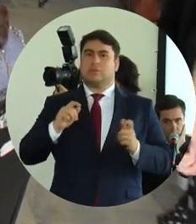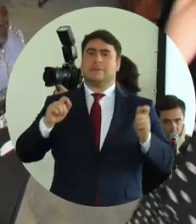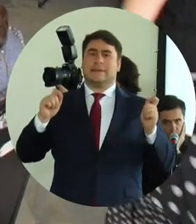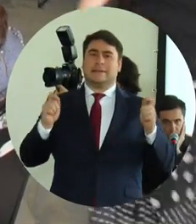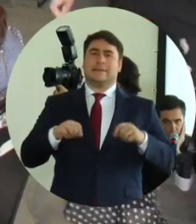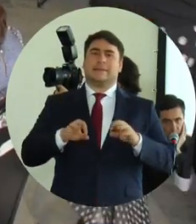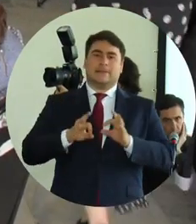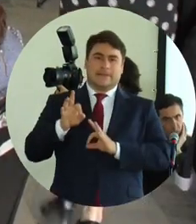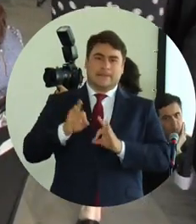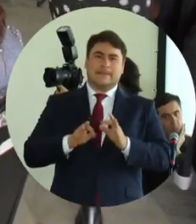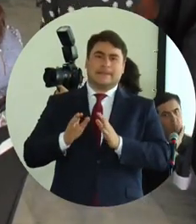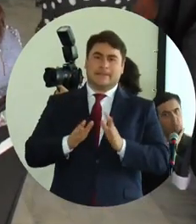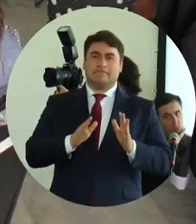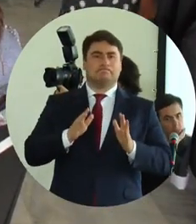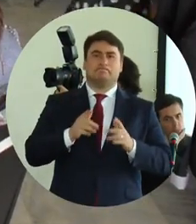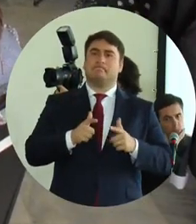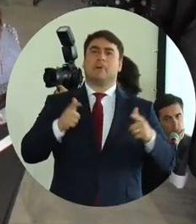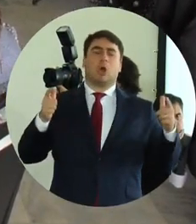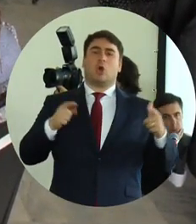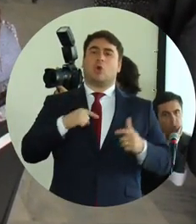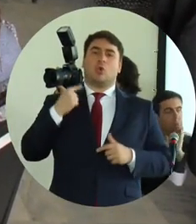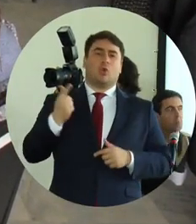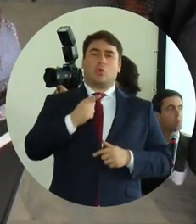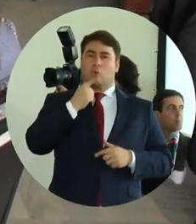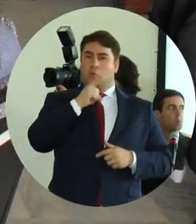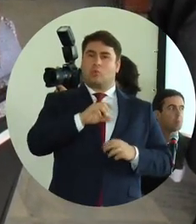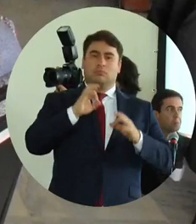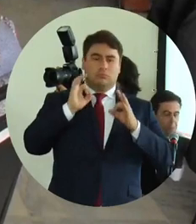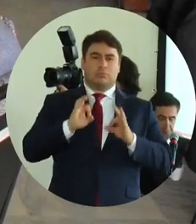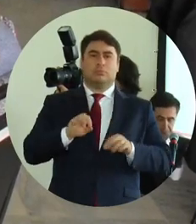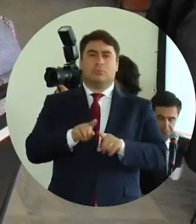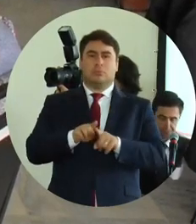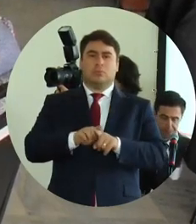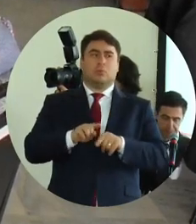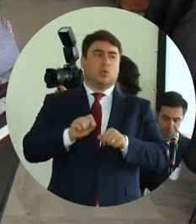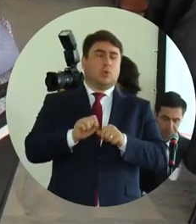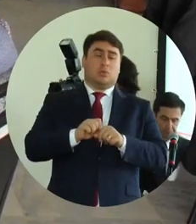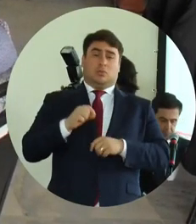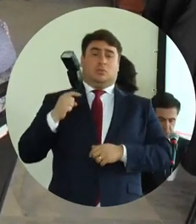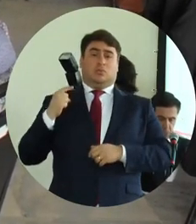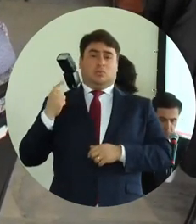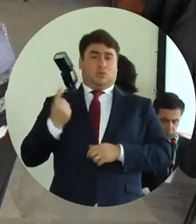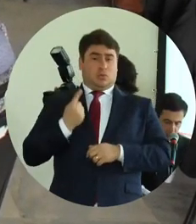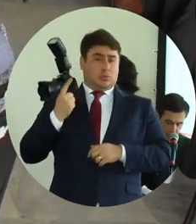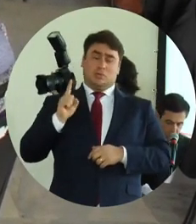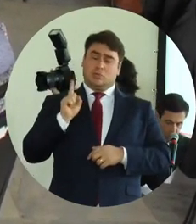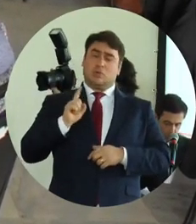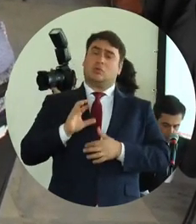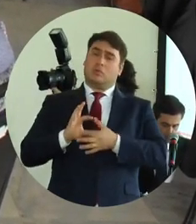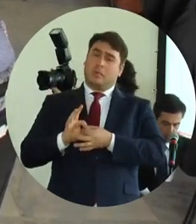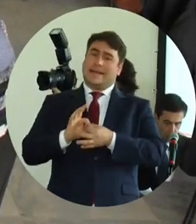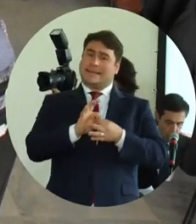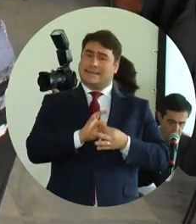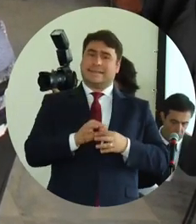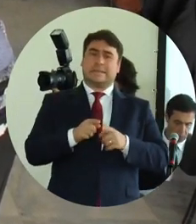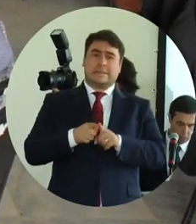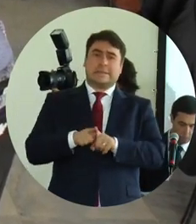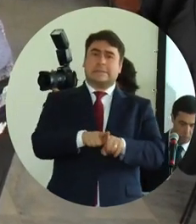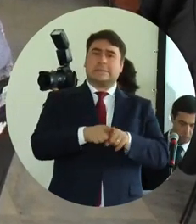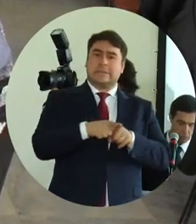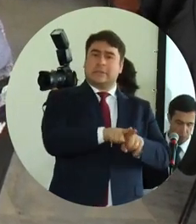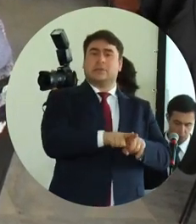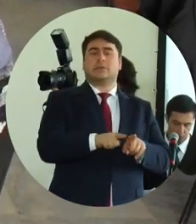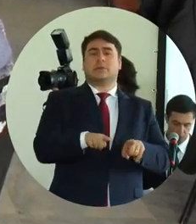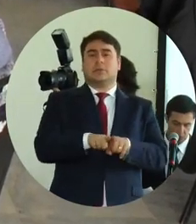é um desafio muito maior, que nós conseguimos atingir, como disse, não fizemos sozinhos, fizemos em parceria e